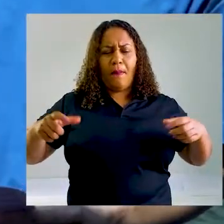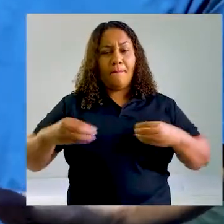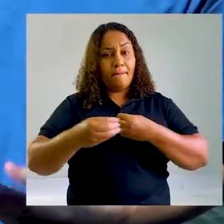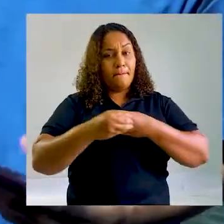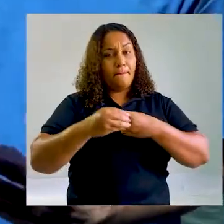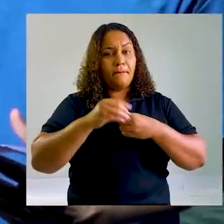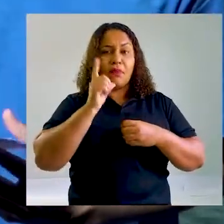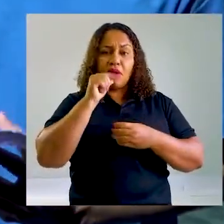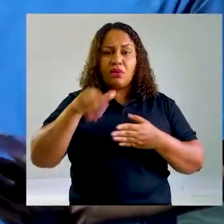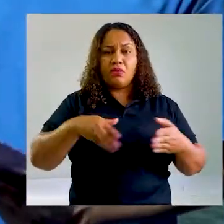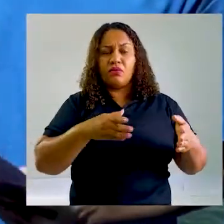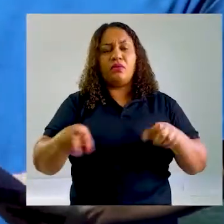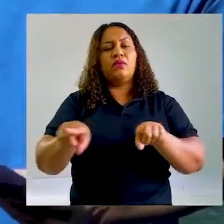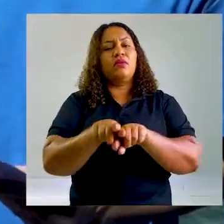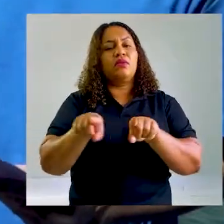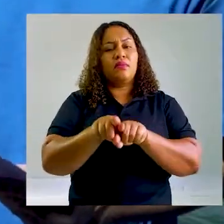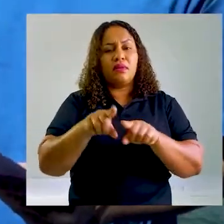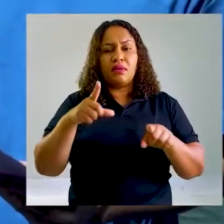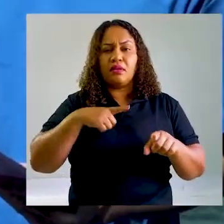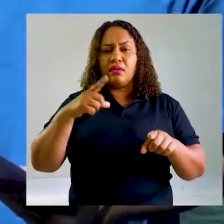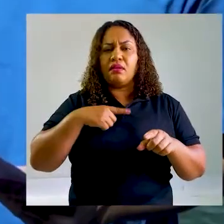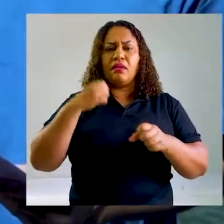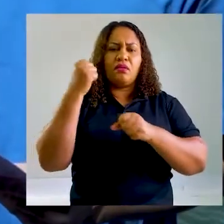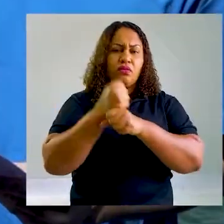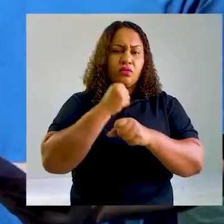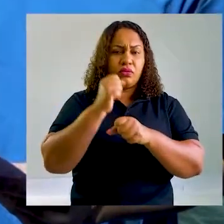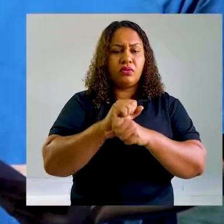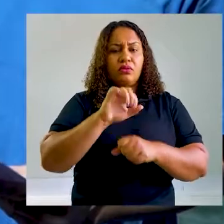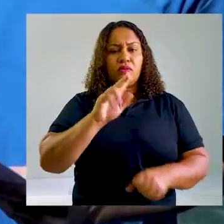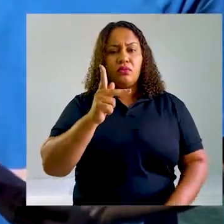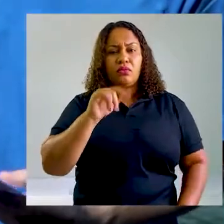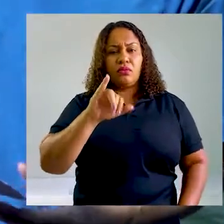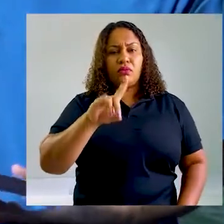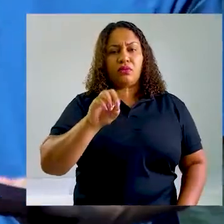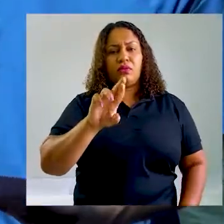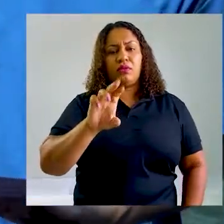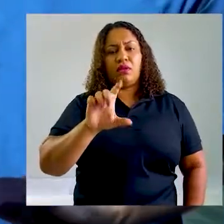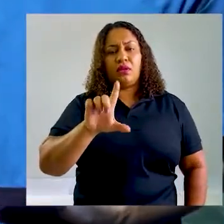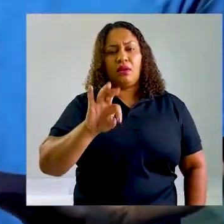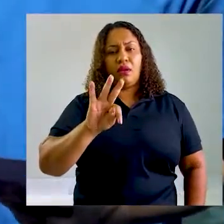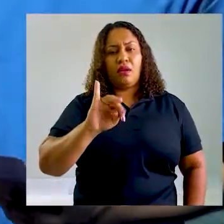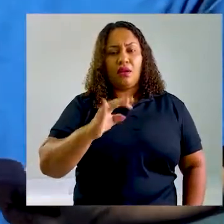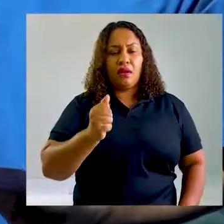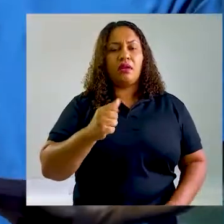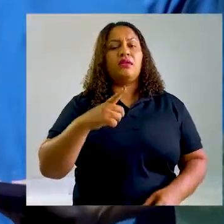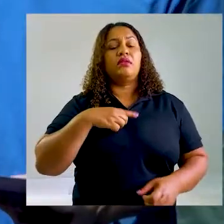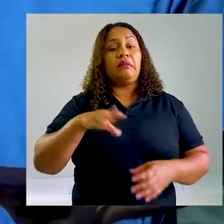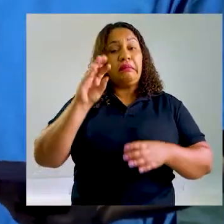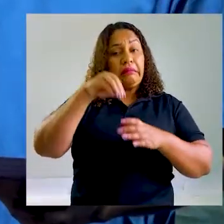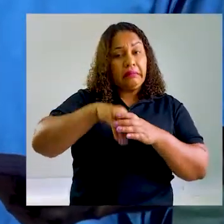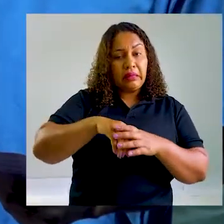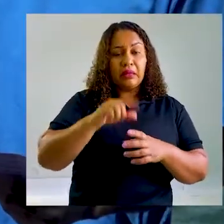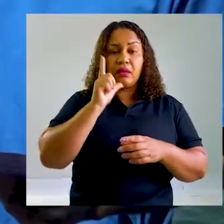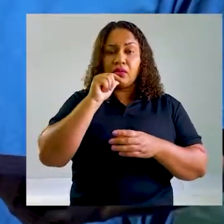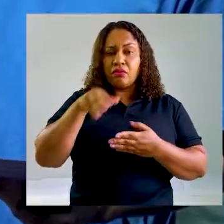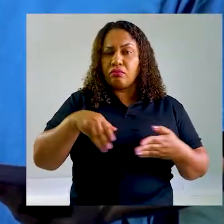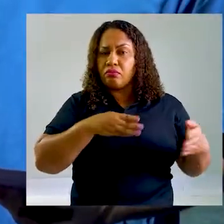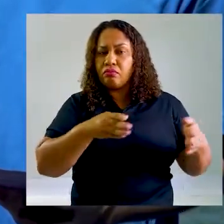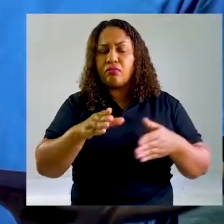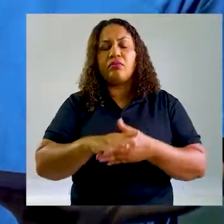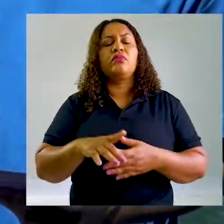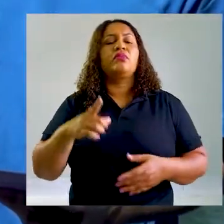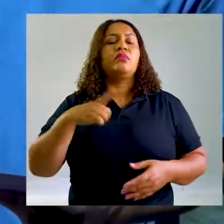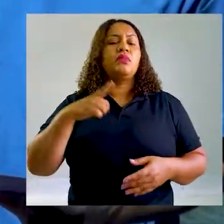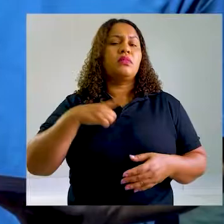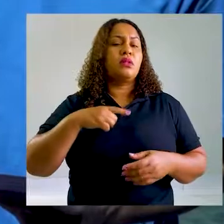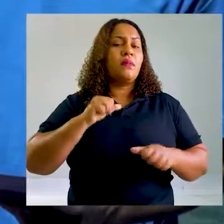empreendimentos como, por exemplo, hidrelétricas sendo consolidadas, sendo construídas. Já temos 6 grandes hidrelétricas que funcionam no rio Tocantins. Então tudo